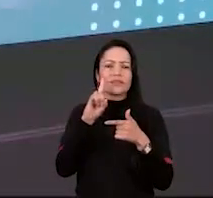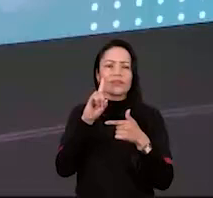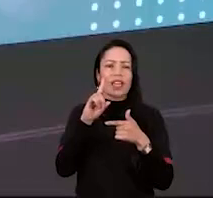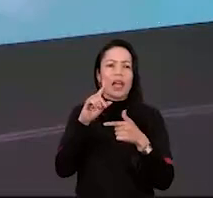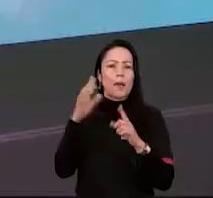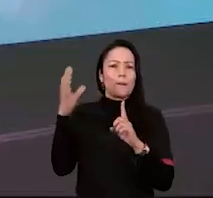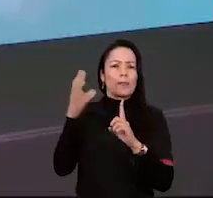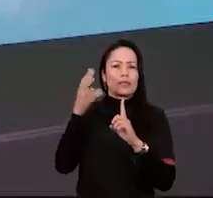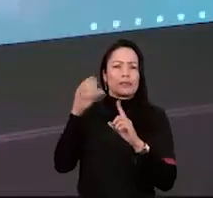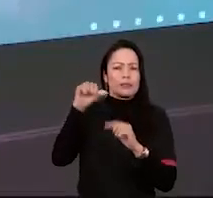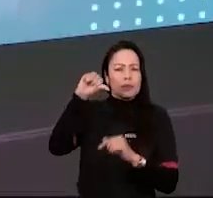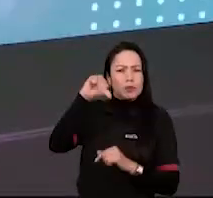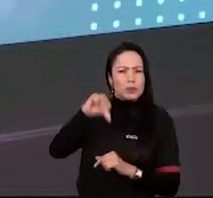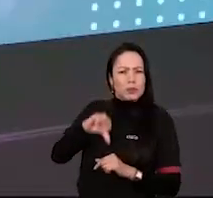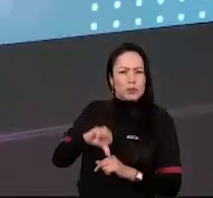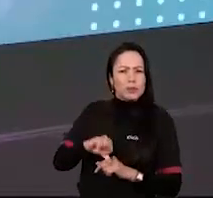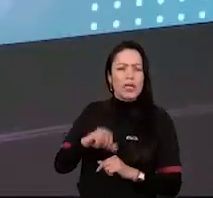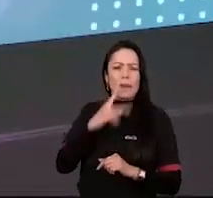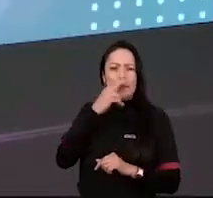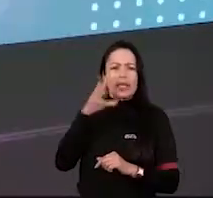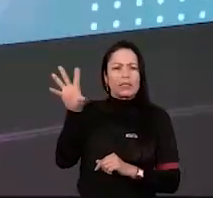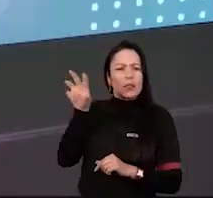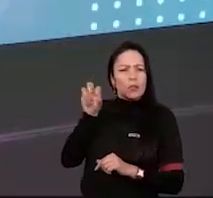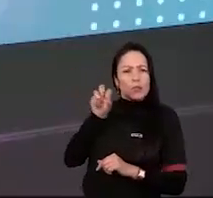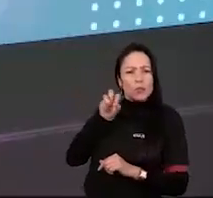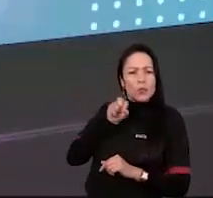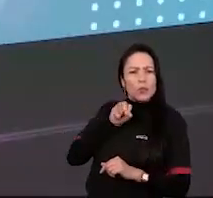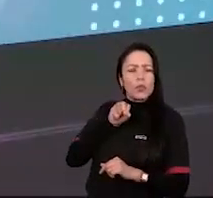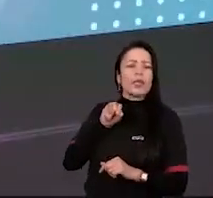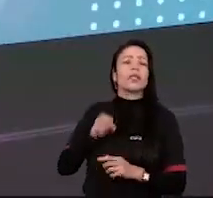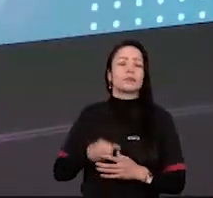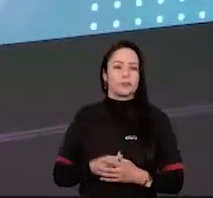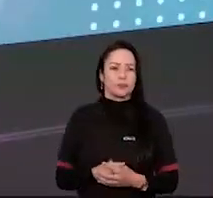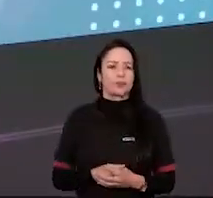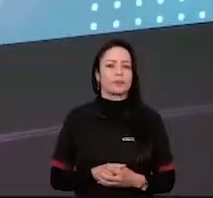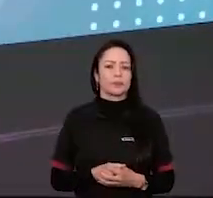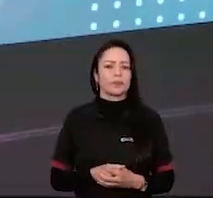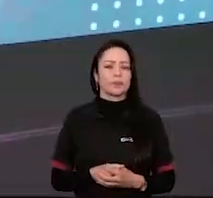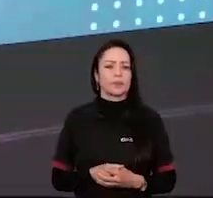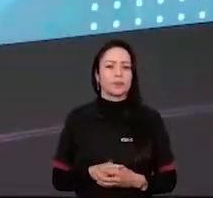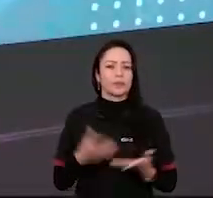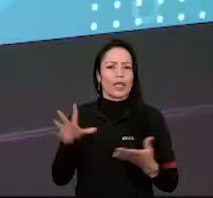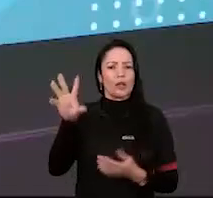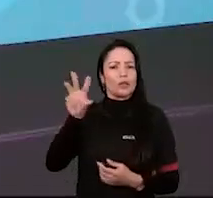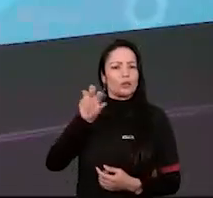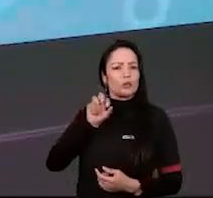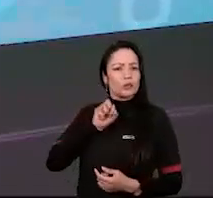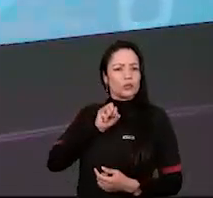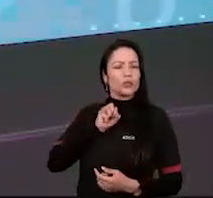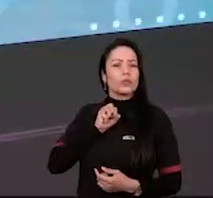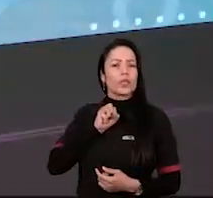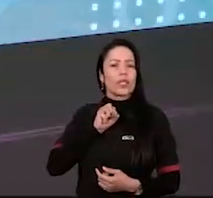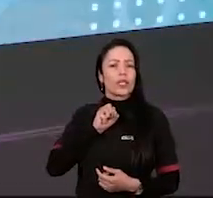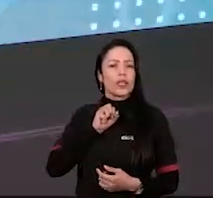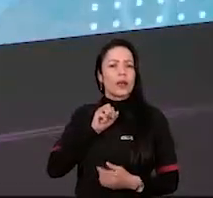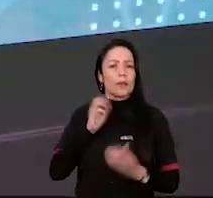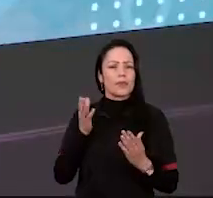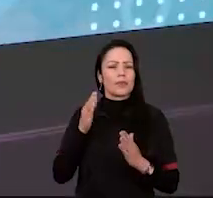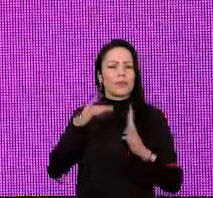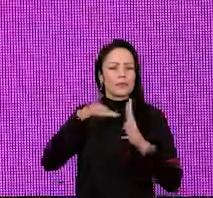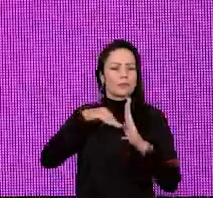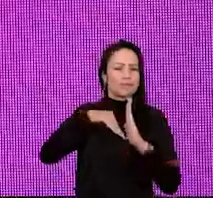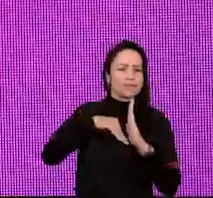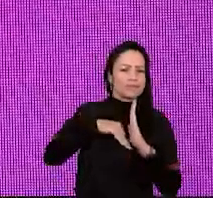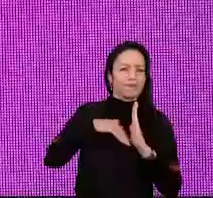pressão negativa, chupando o tímpano para dentro, né? Atraindo o tímpano para dentro, uma angulação mais pronunciada